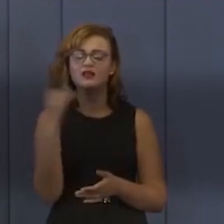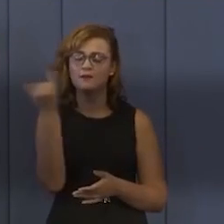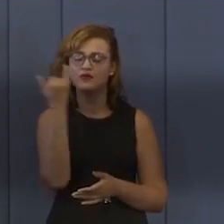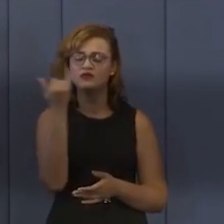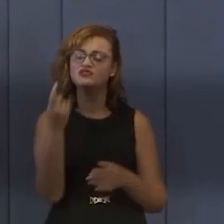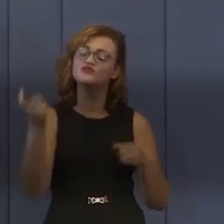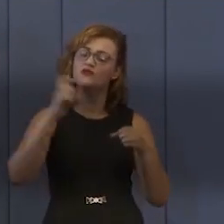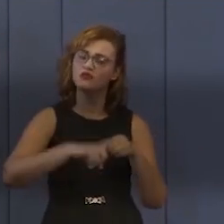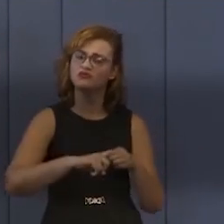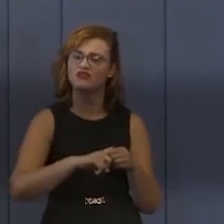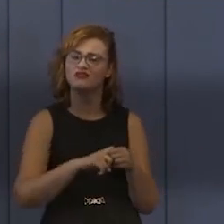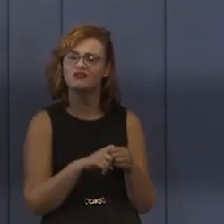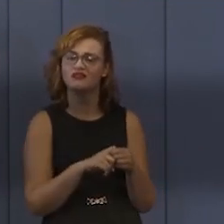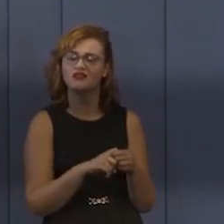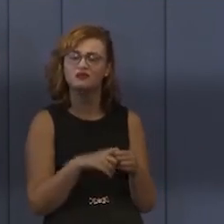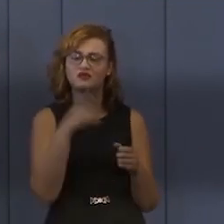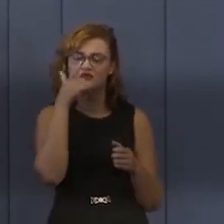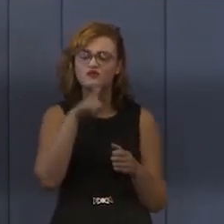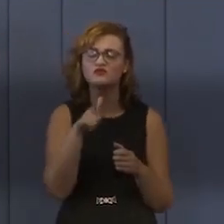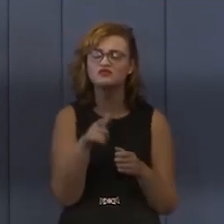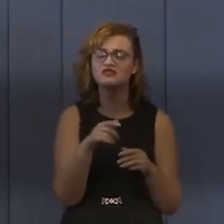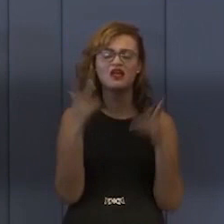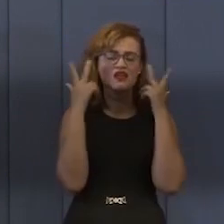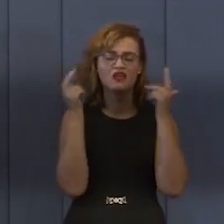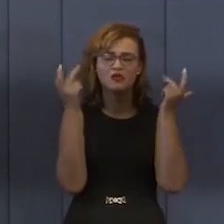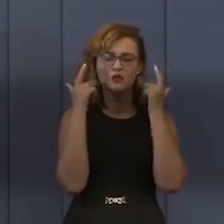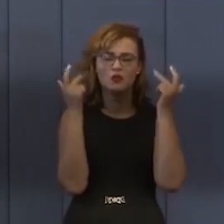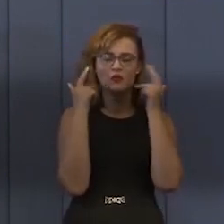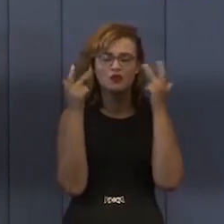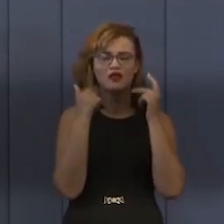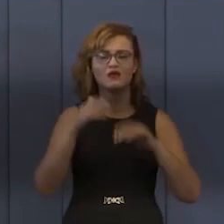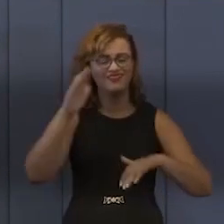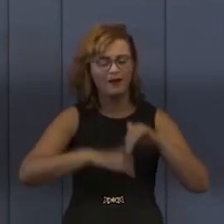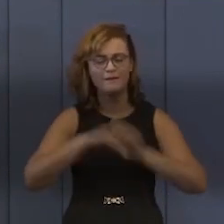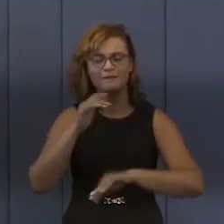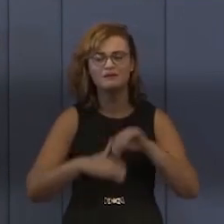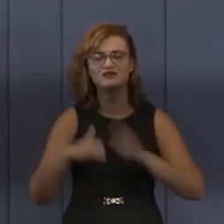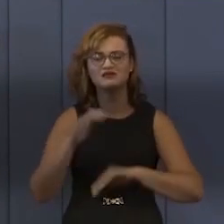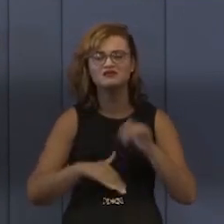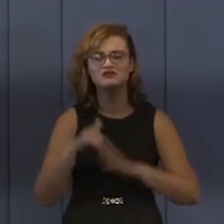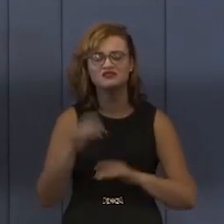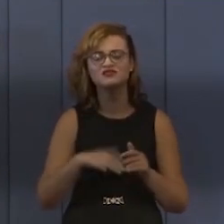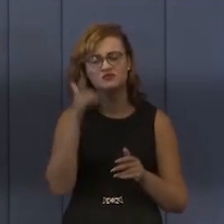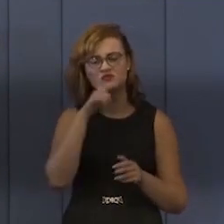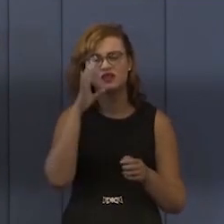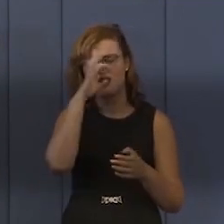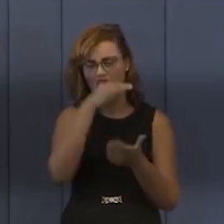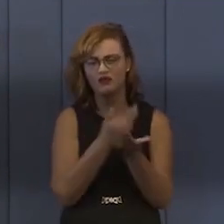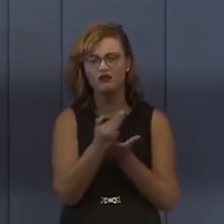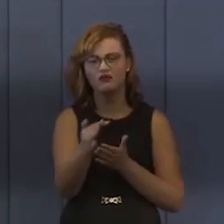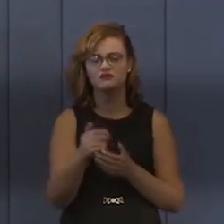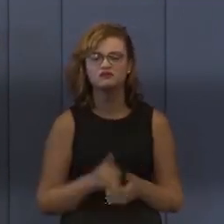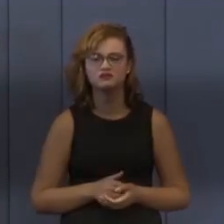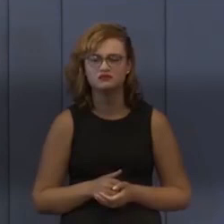isso. É essa recuperação para que a gente possa, de certa forma, trazer de volta, de maneira natural, a